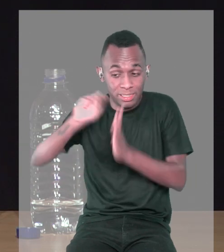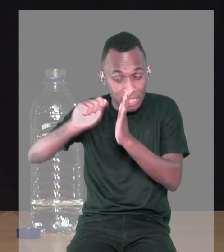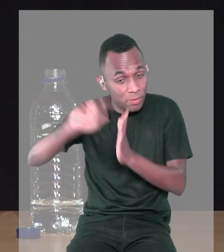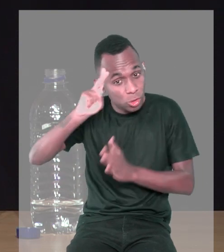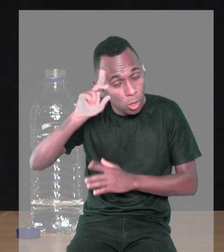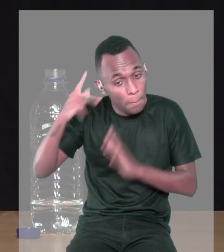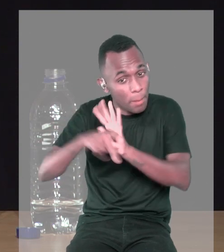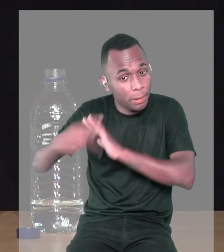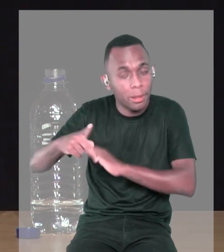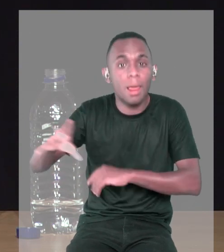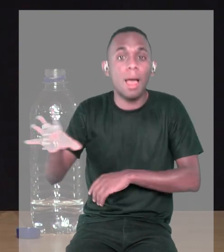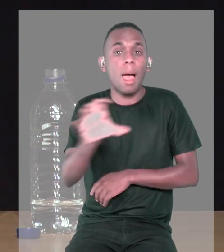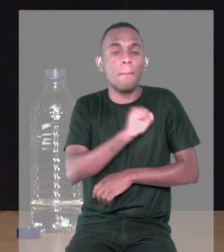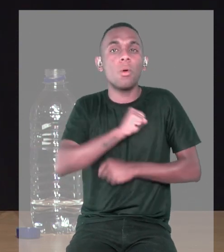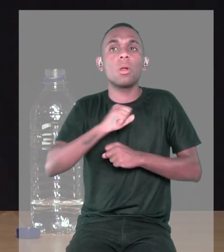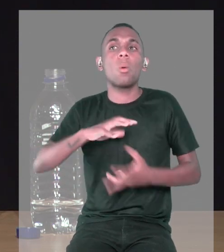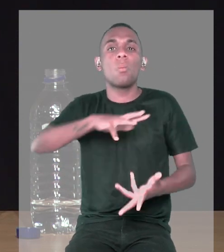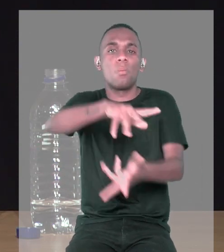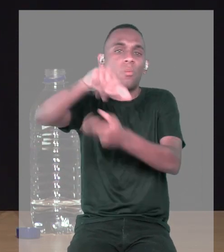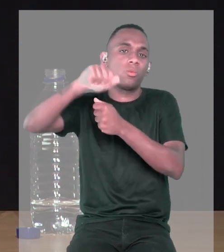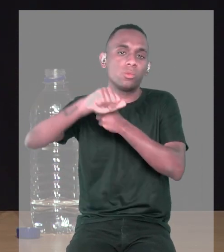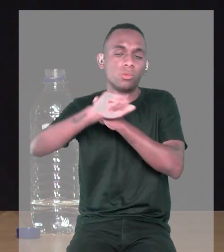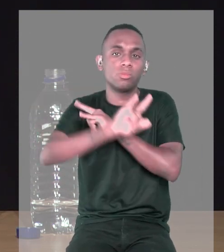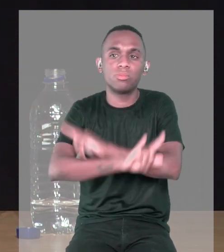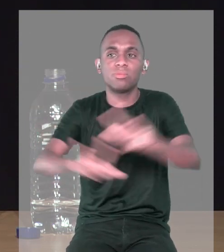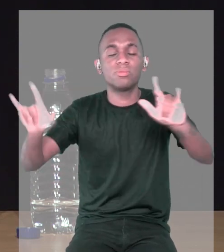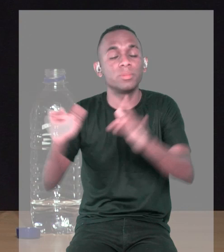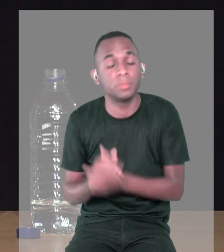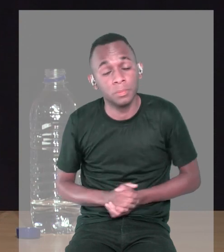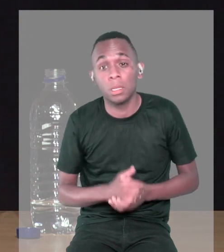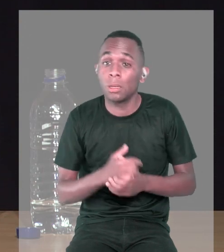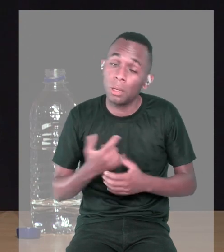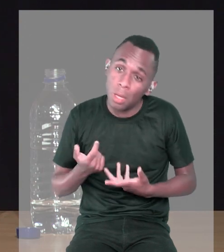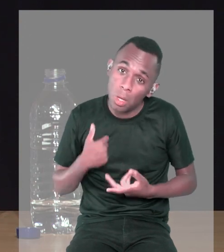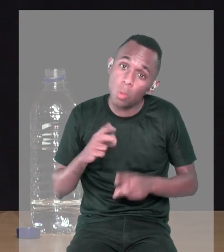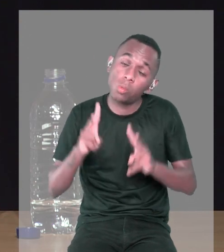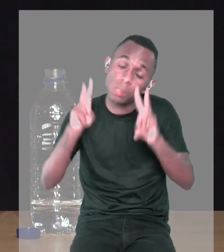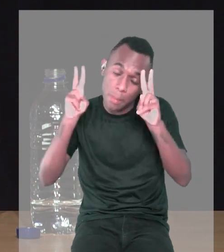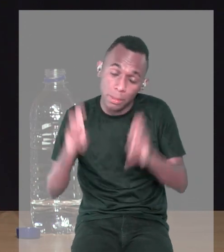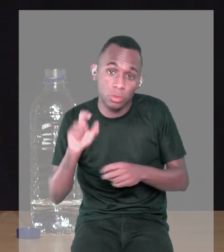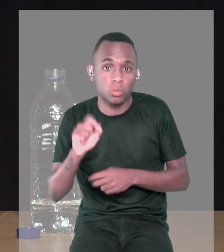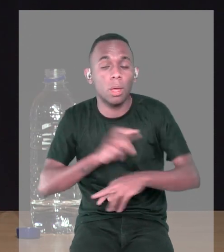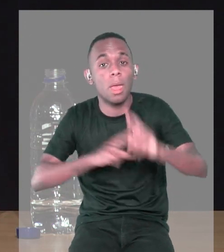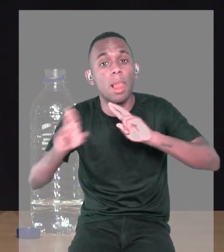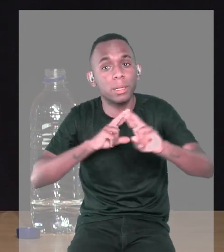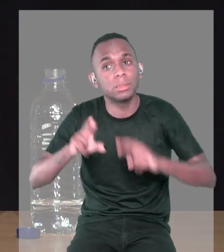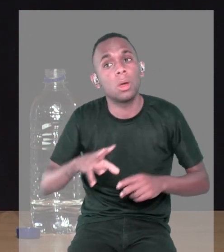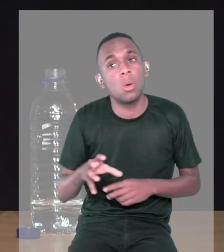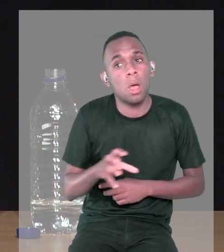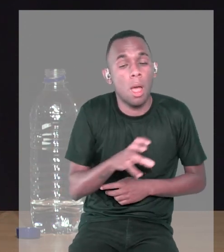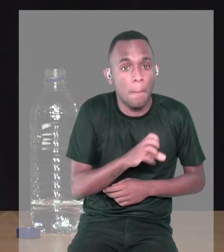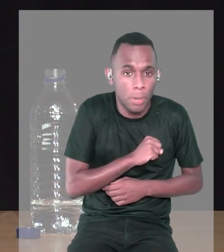Eu tematizei aqui a relação entre o amor romântico com o mundo. Mas existe também